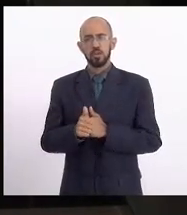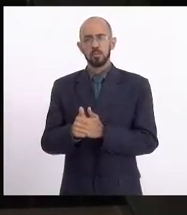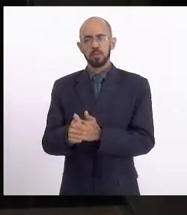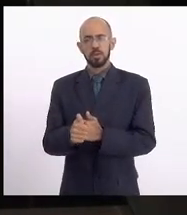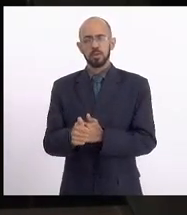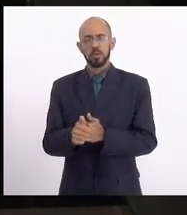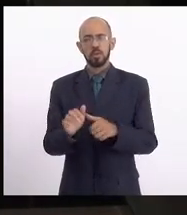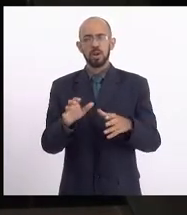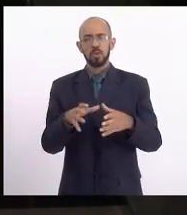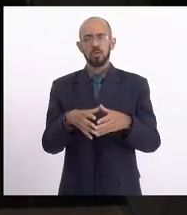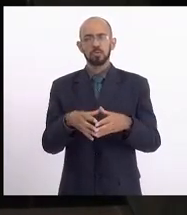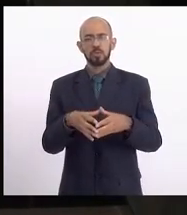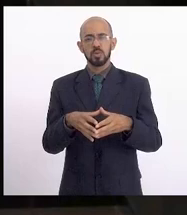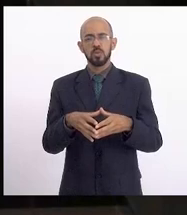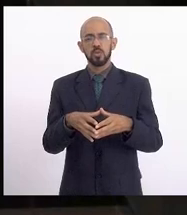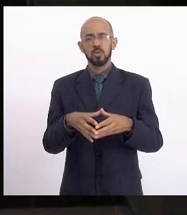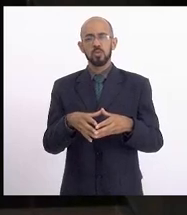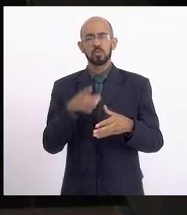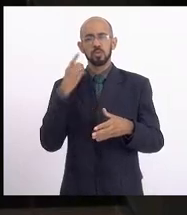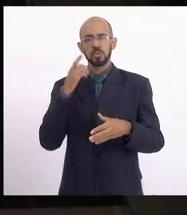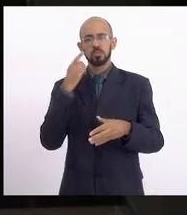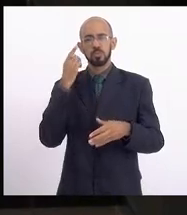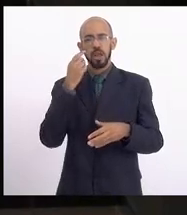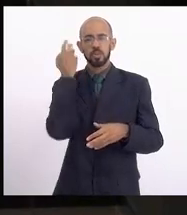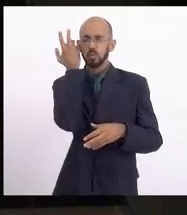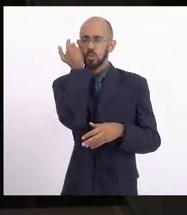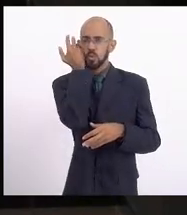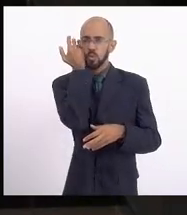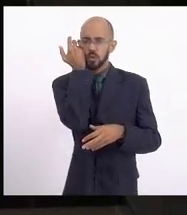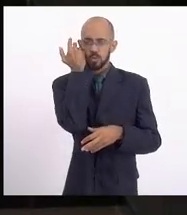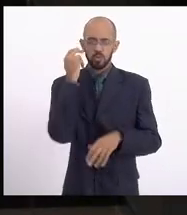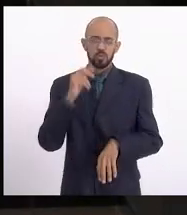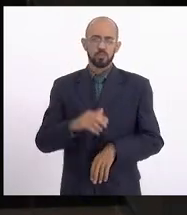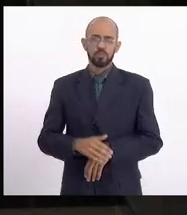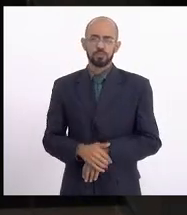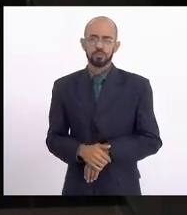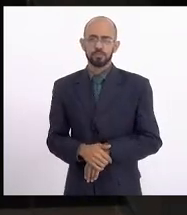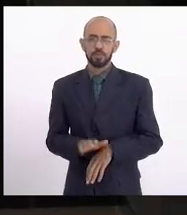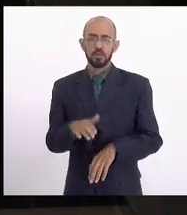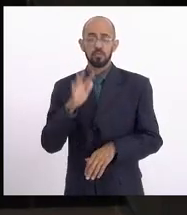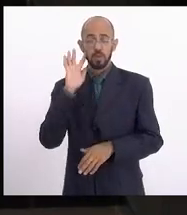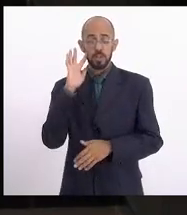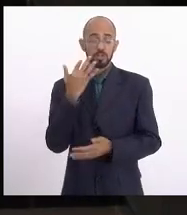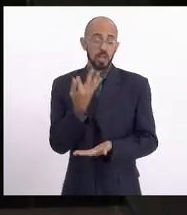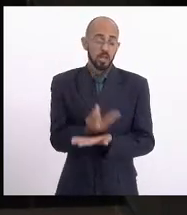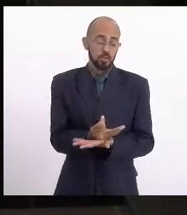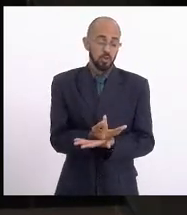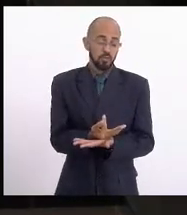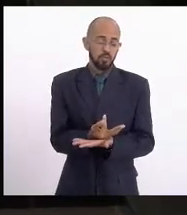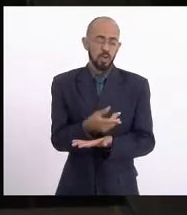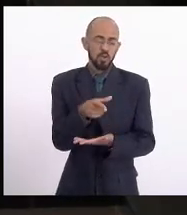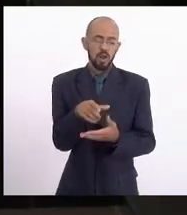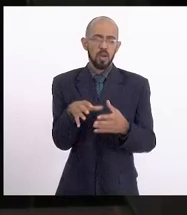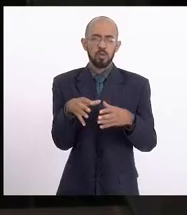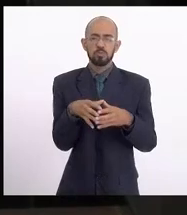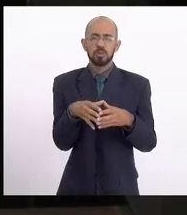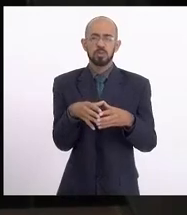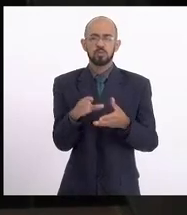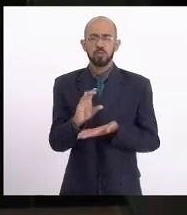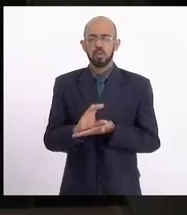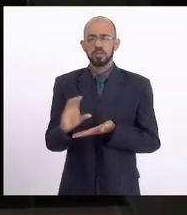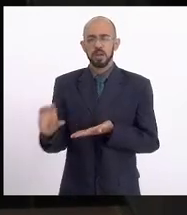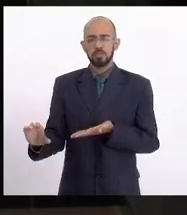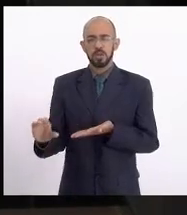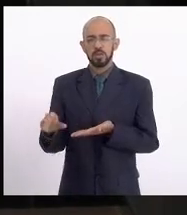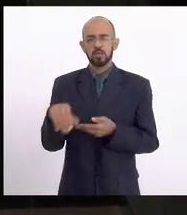comissão o deputado Eliomar Coelho. Então, se decidiu, lá na Comissão de Orçamento, que